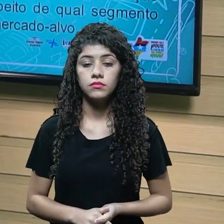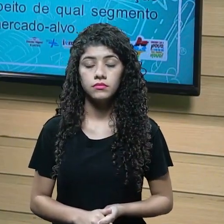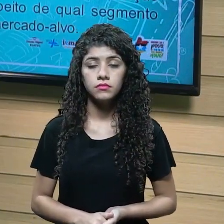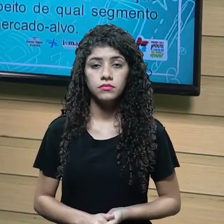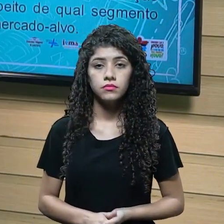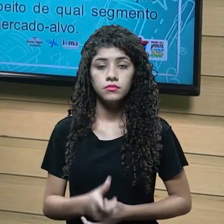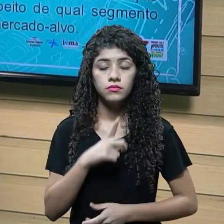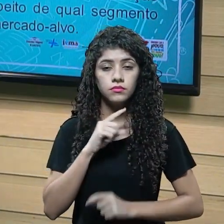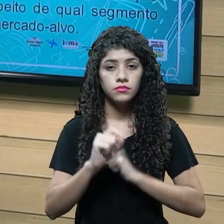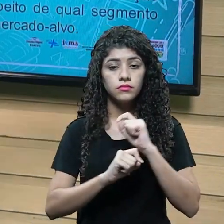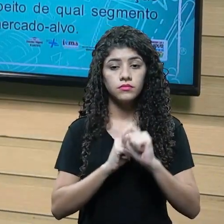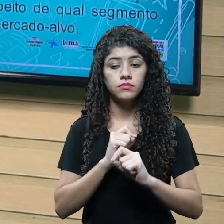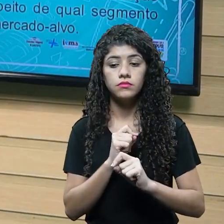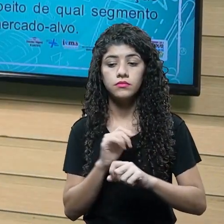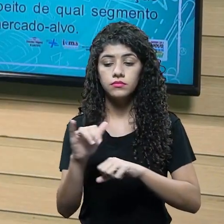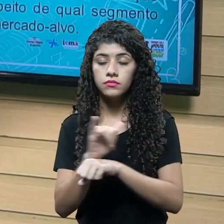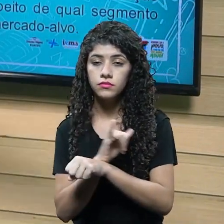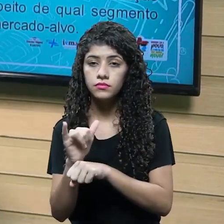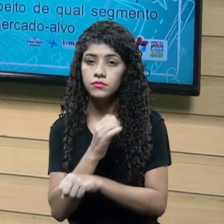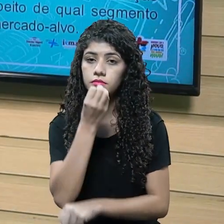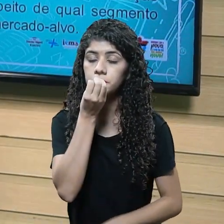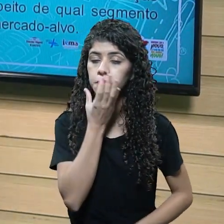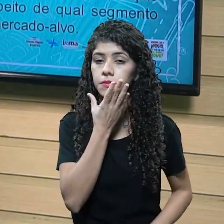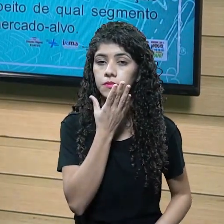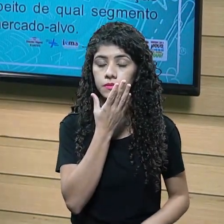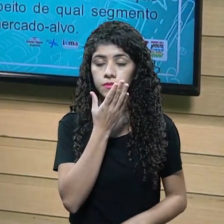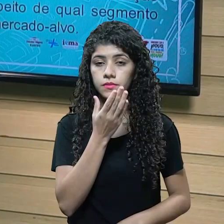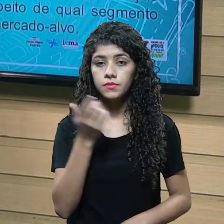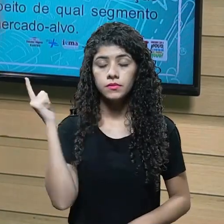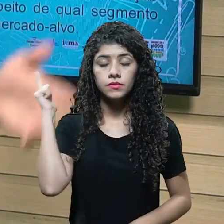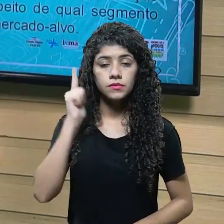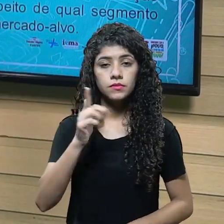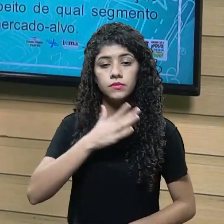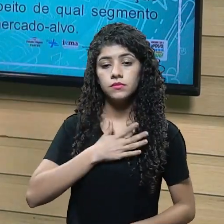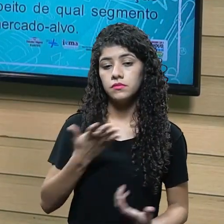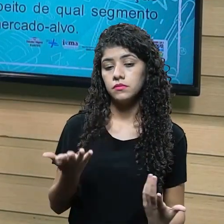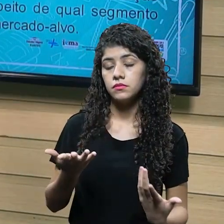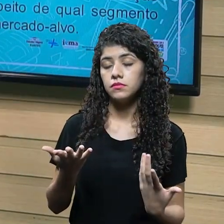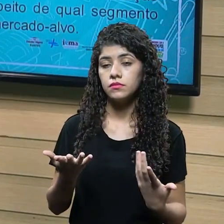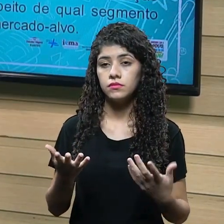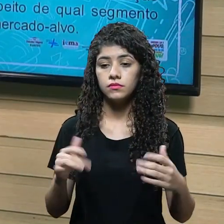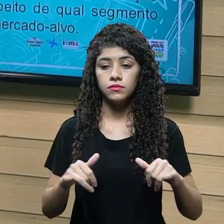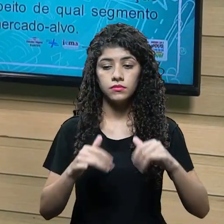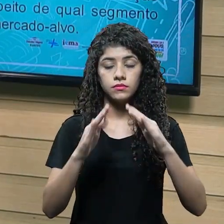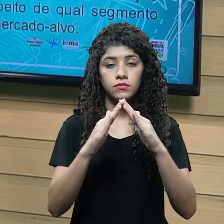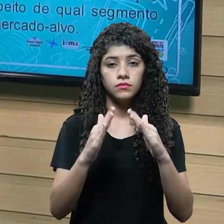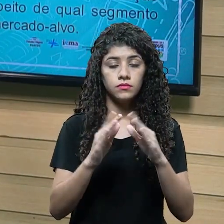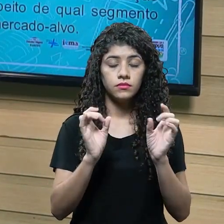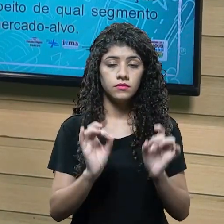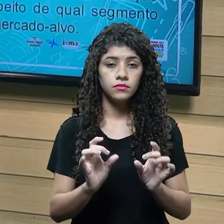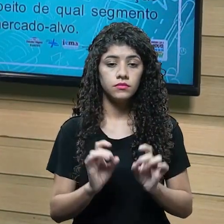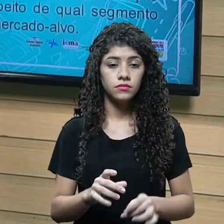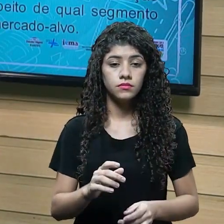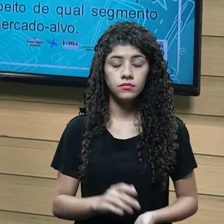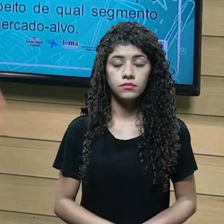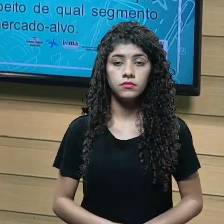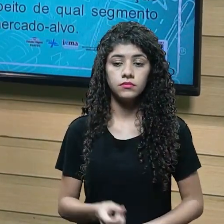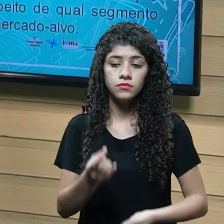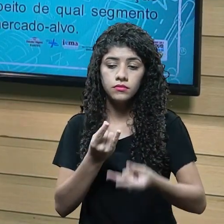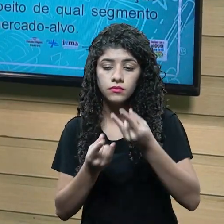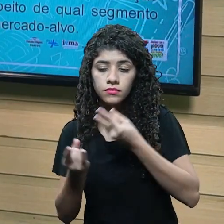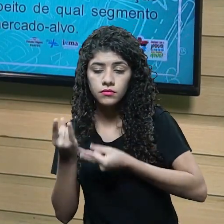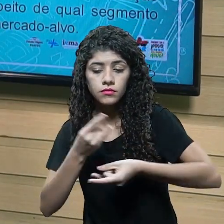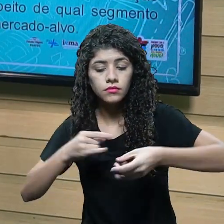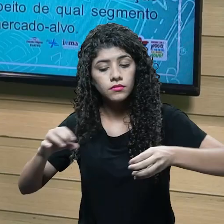exclusivo, é uma estratégia de marketing, porque eu aproximo o meu varejista, eu aproximo o comércio de mim, para assim conseguir a efetivação